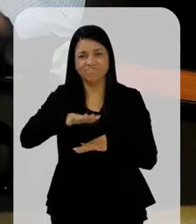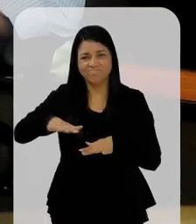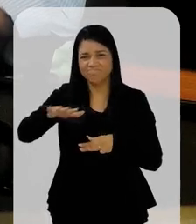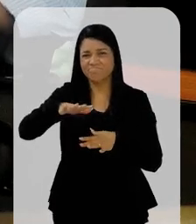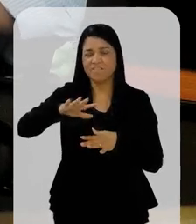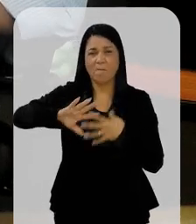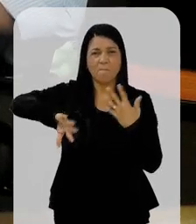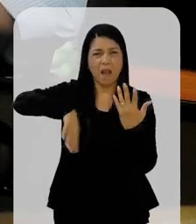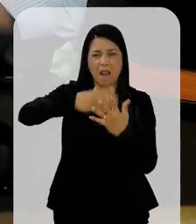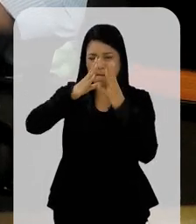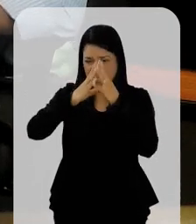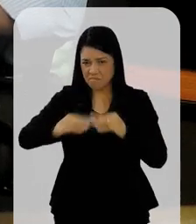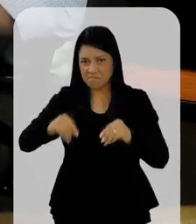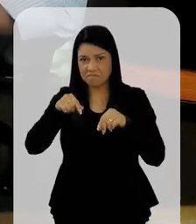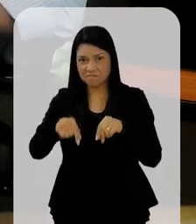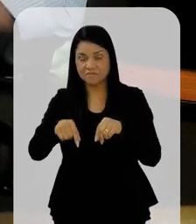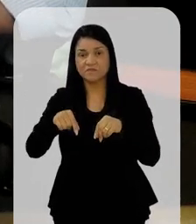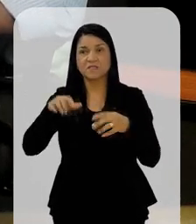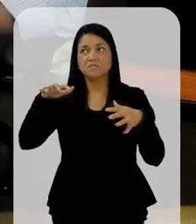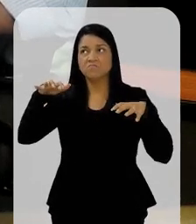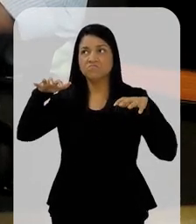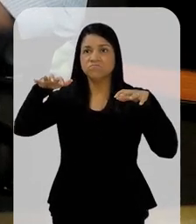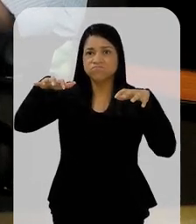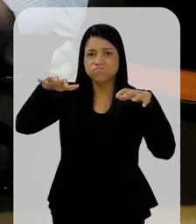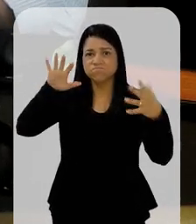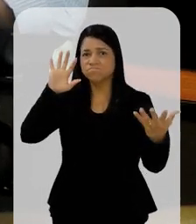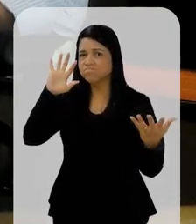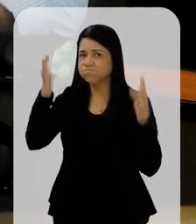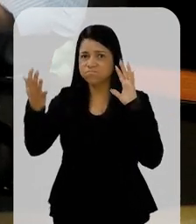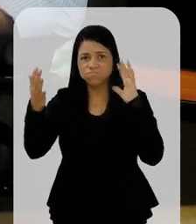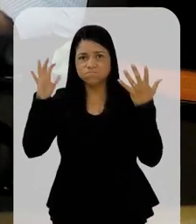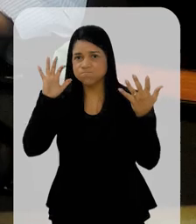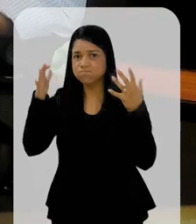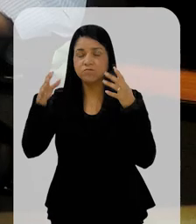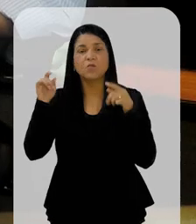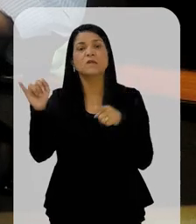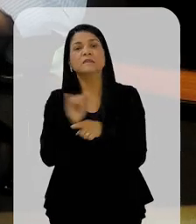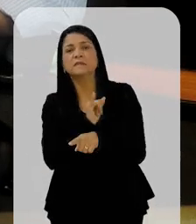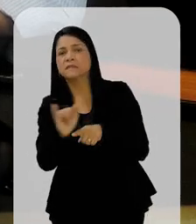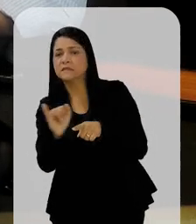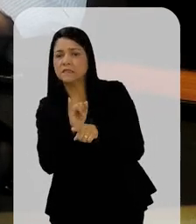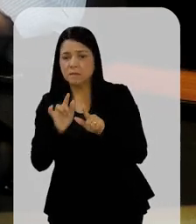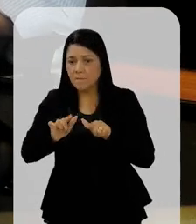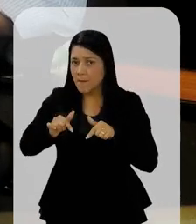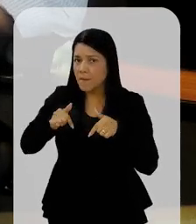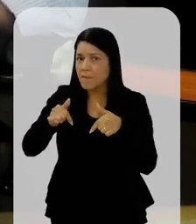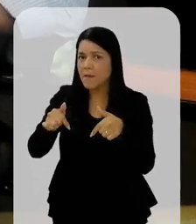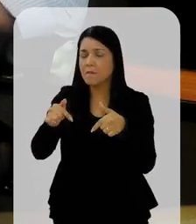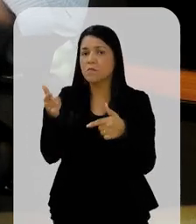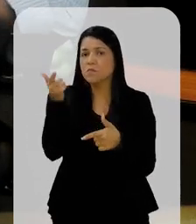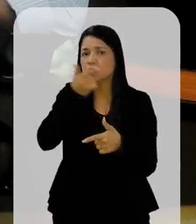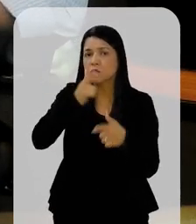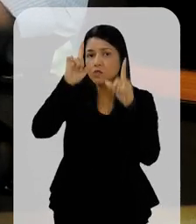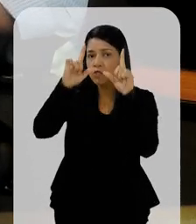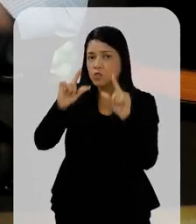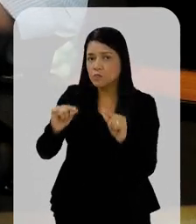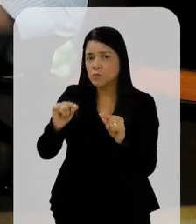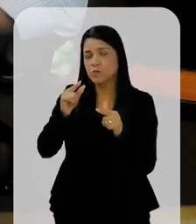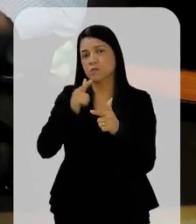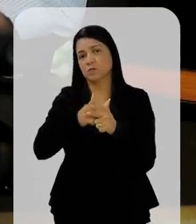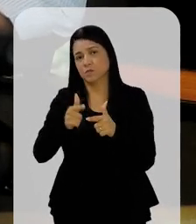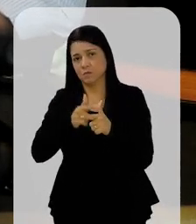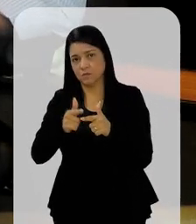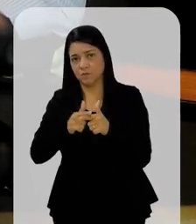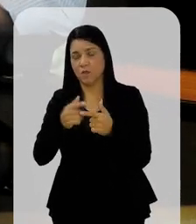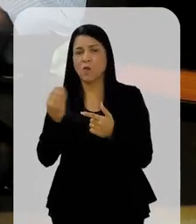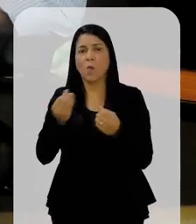que tem motivado esse destempero ambiental? Quais as medidas que podem ser adotadas para mitigar esse problema?